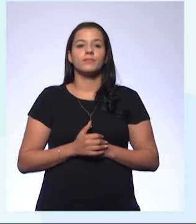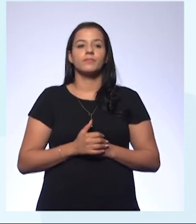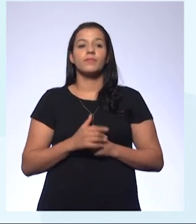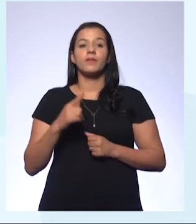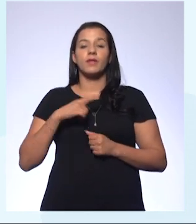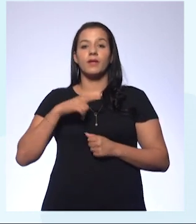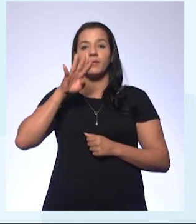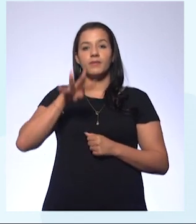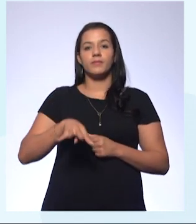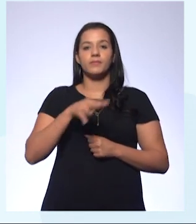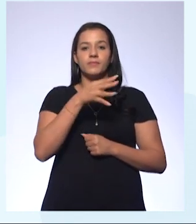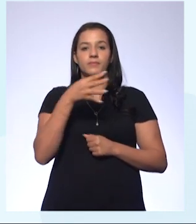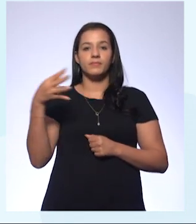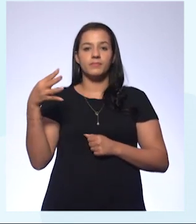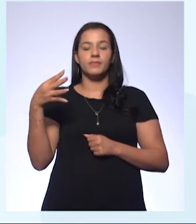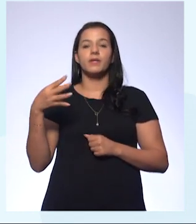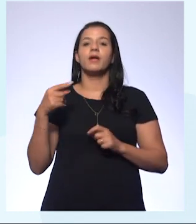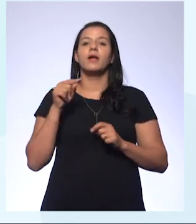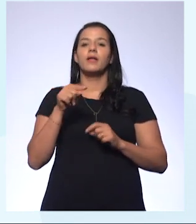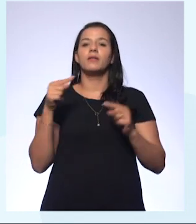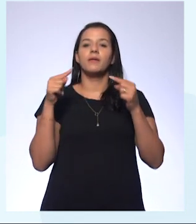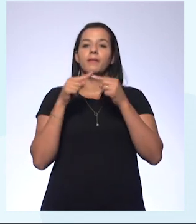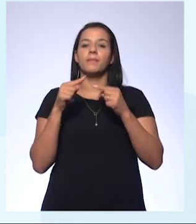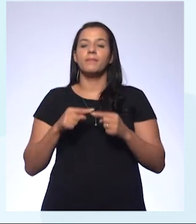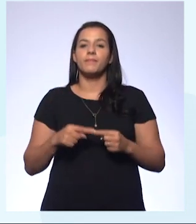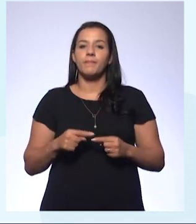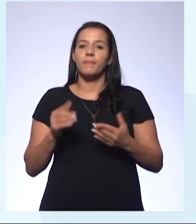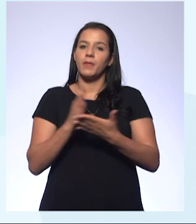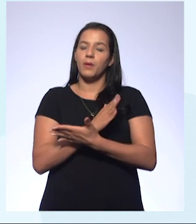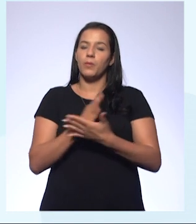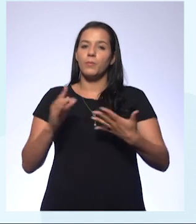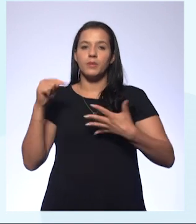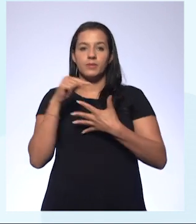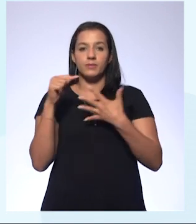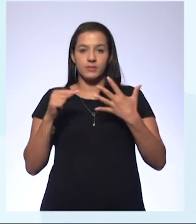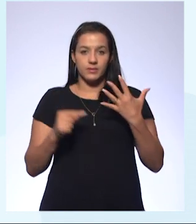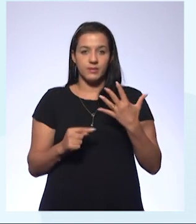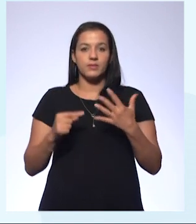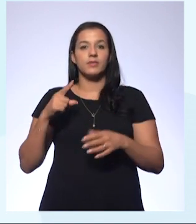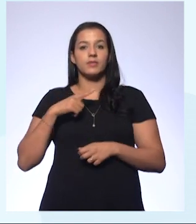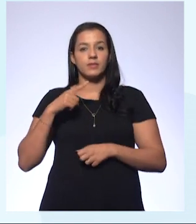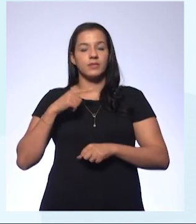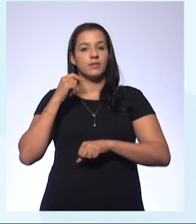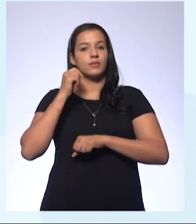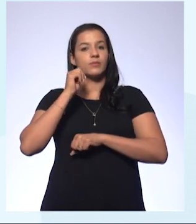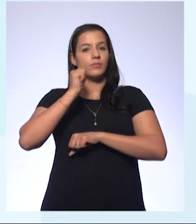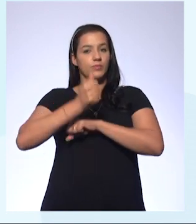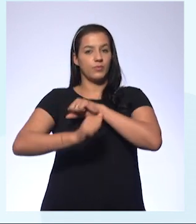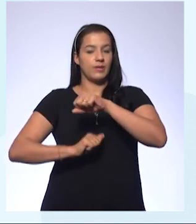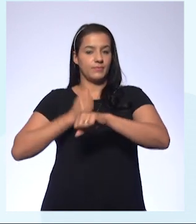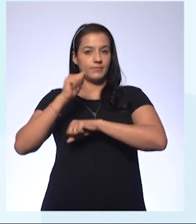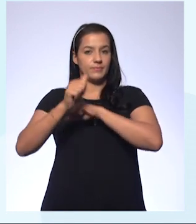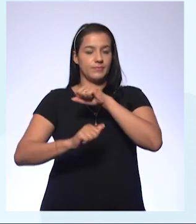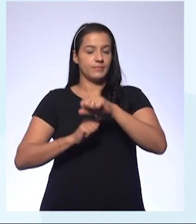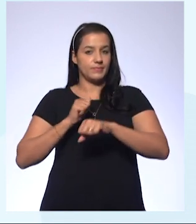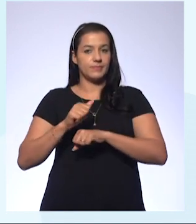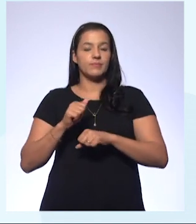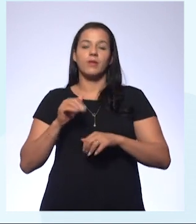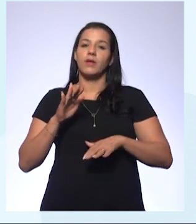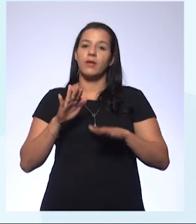elas emitem uma luz, uma coloração de acordo com o material que a compõe. Pode passar, por favor.